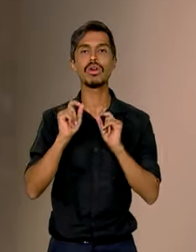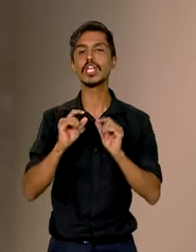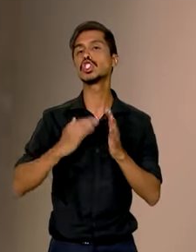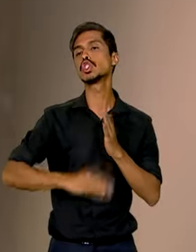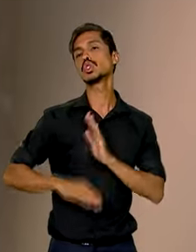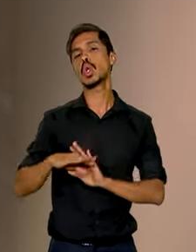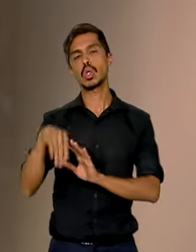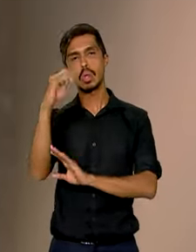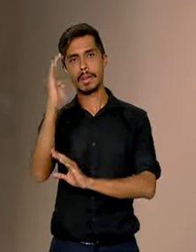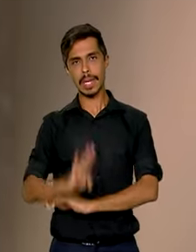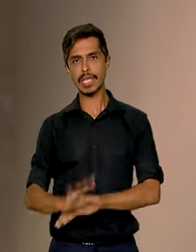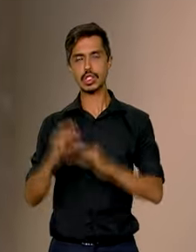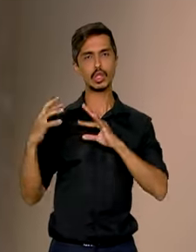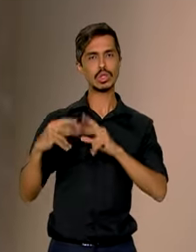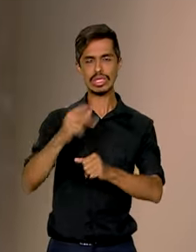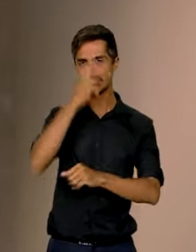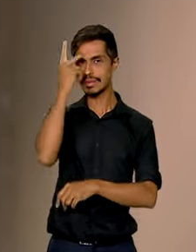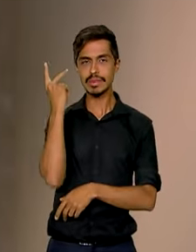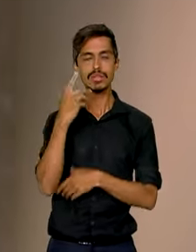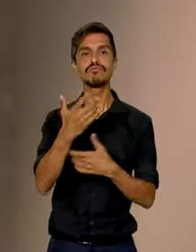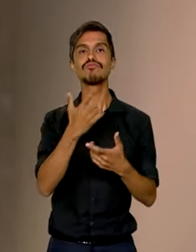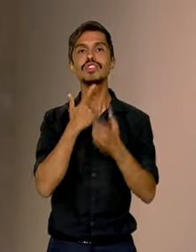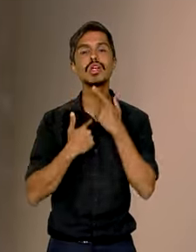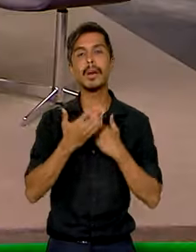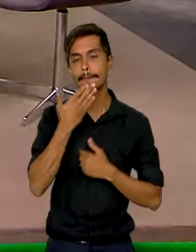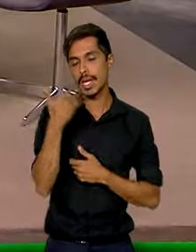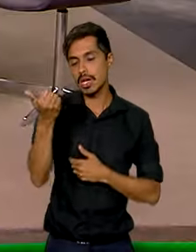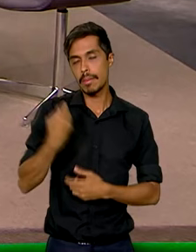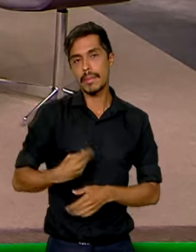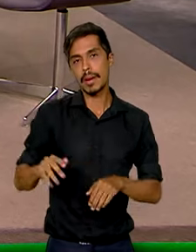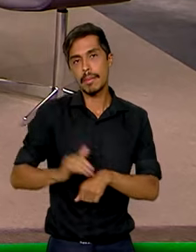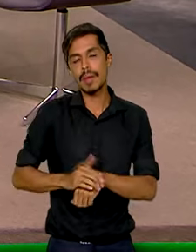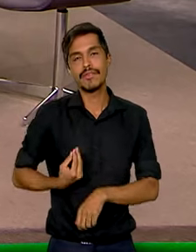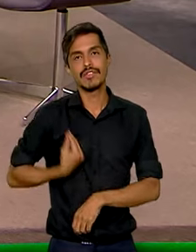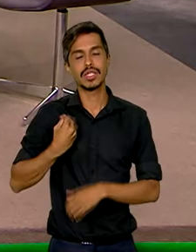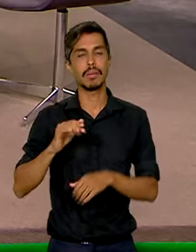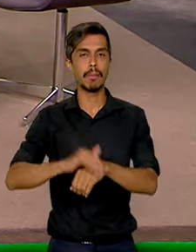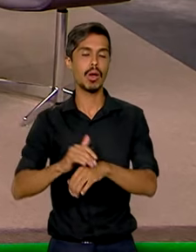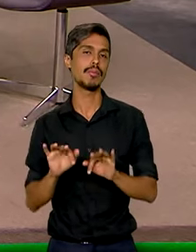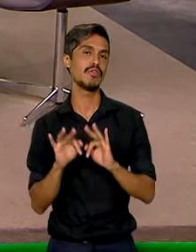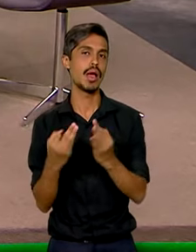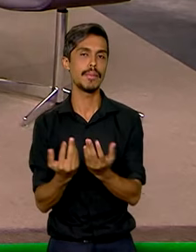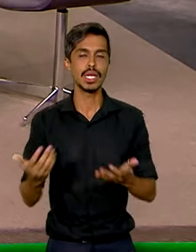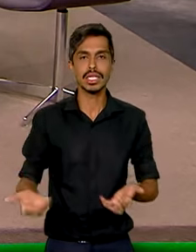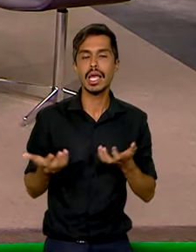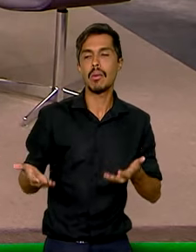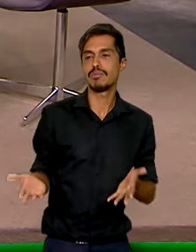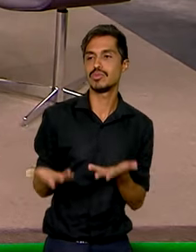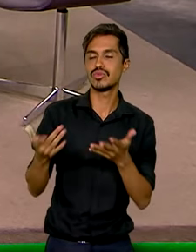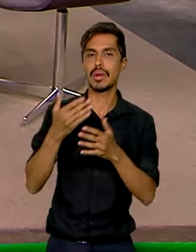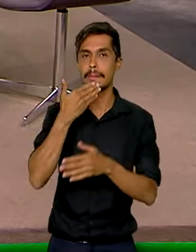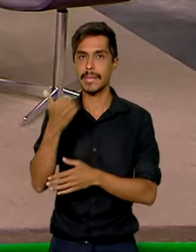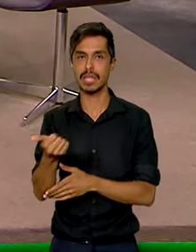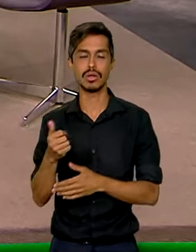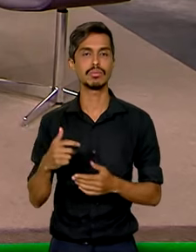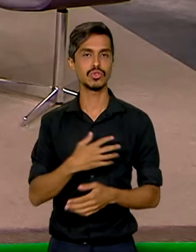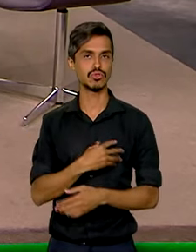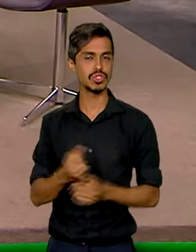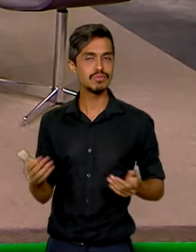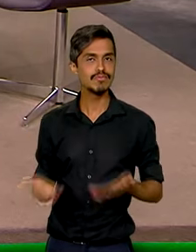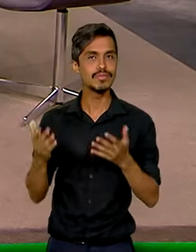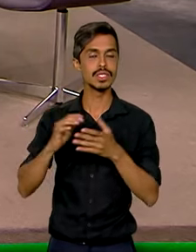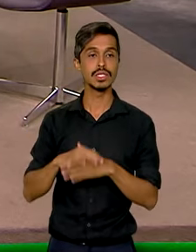todo brasileiro, toda brasileira quer o melhor para a sua vida, quer o melhor para a sua família, quer o melhor para os seus filhos. Então, o programa Bolsa